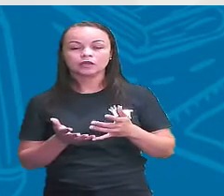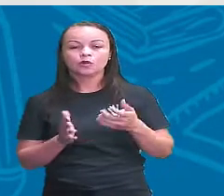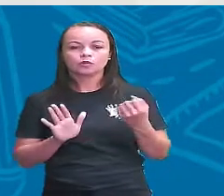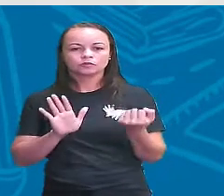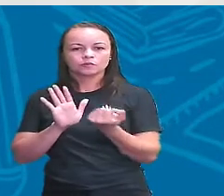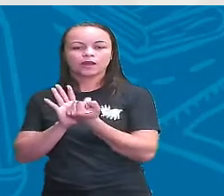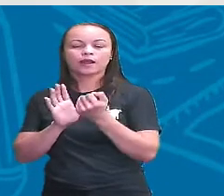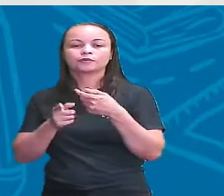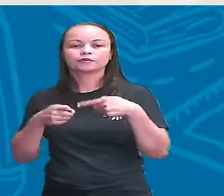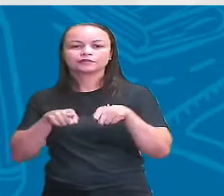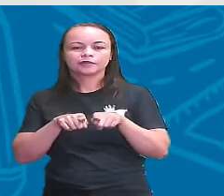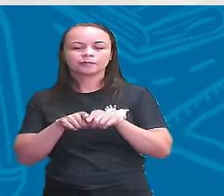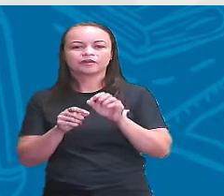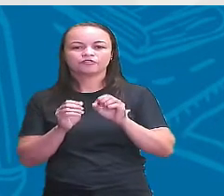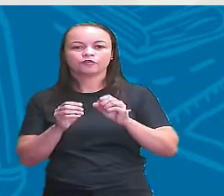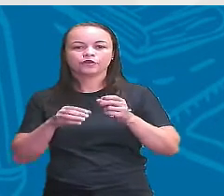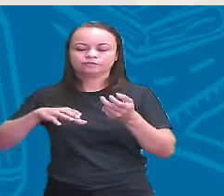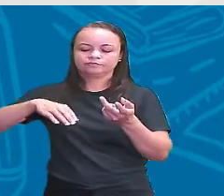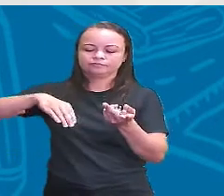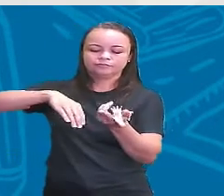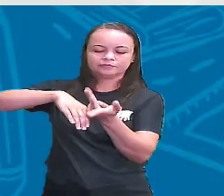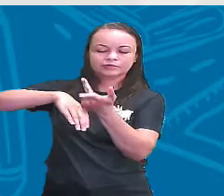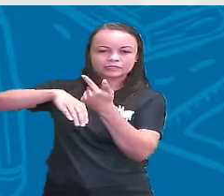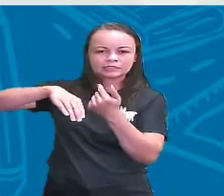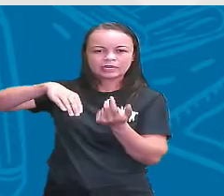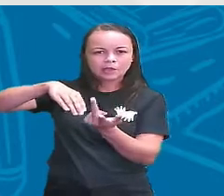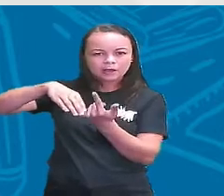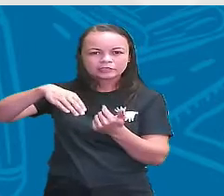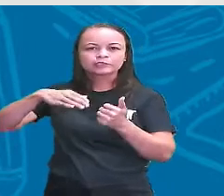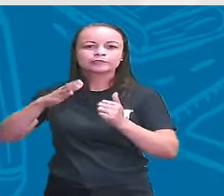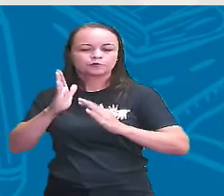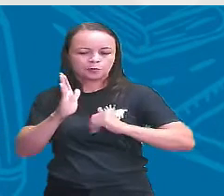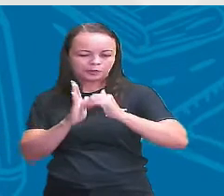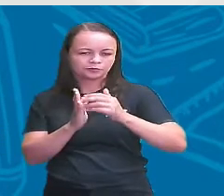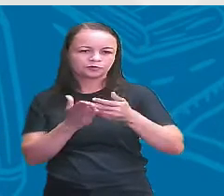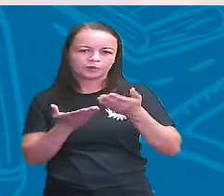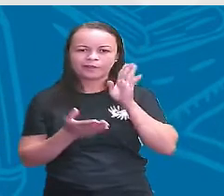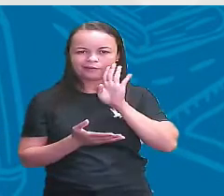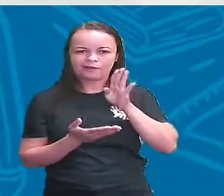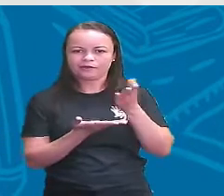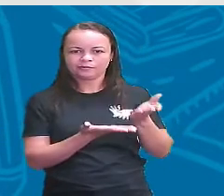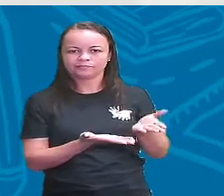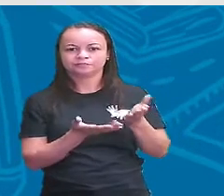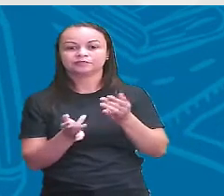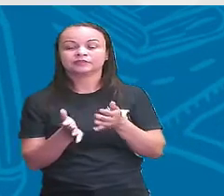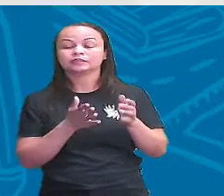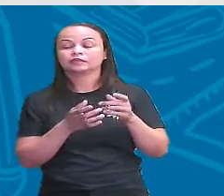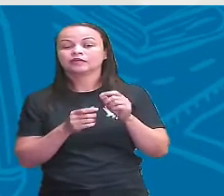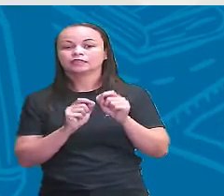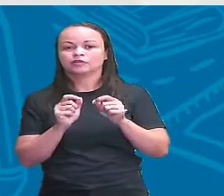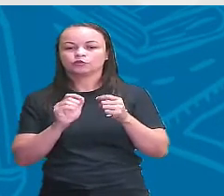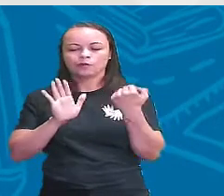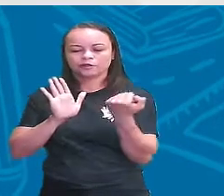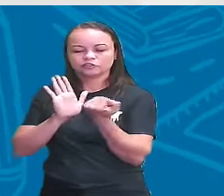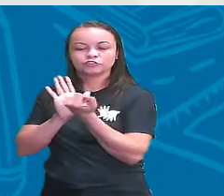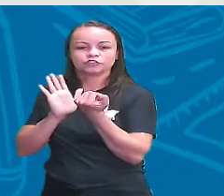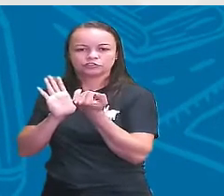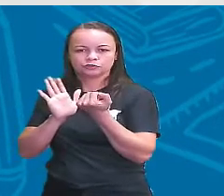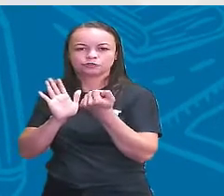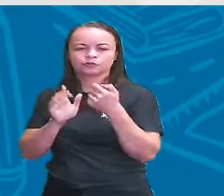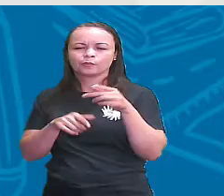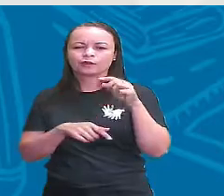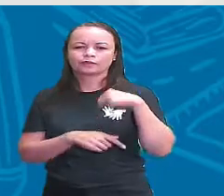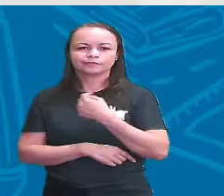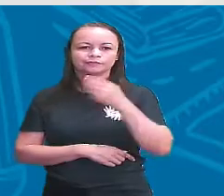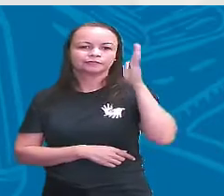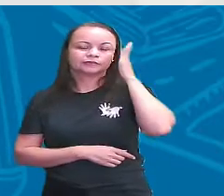atividade bem legal, foram as pinturas rupestres, tá, gente? As pinturas, elas serviram como registros históricos para a gente